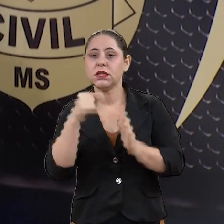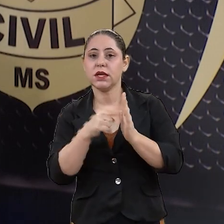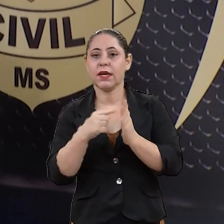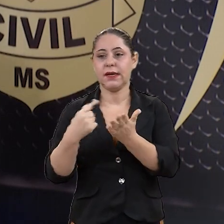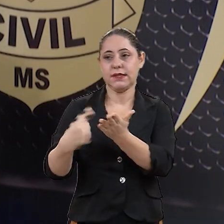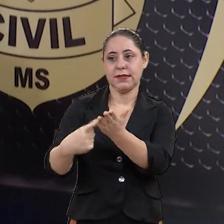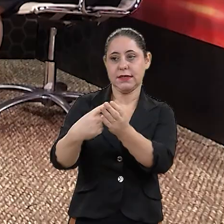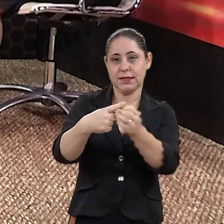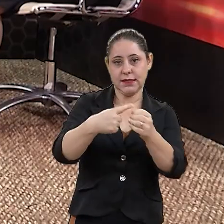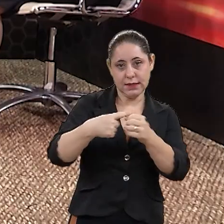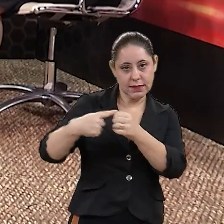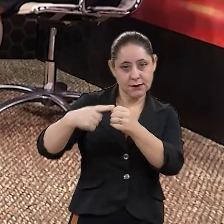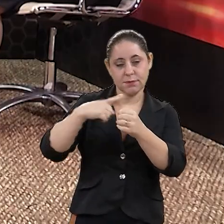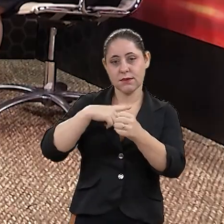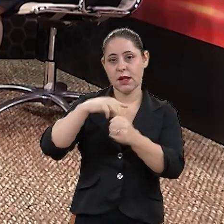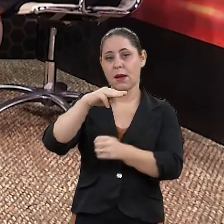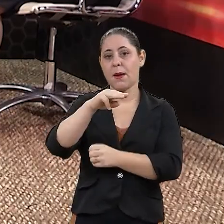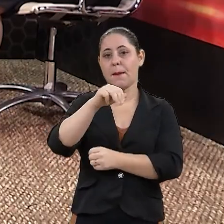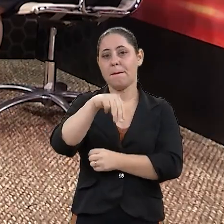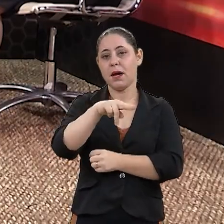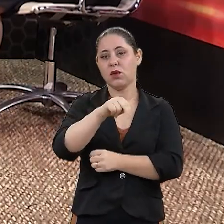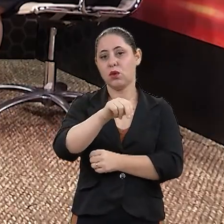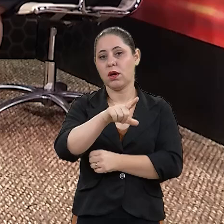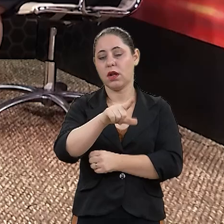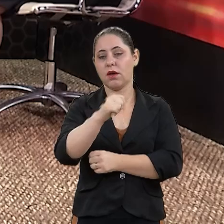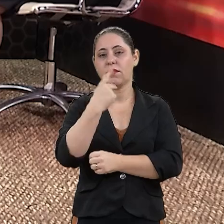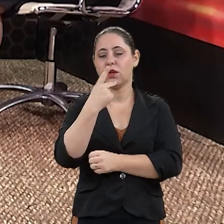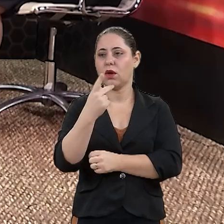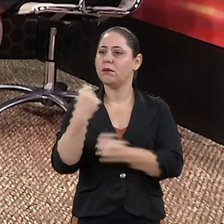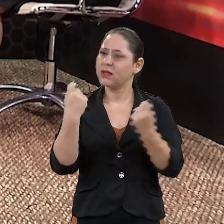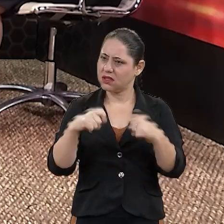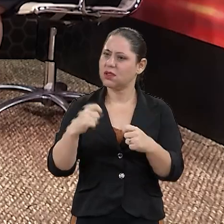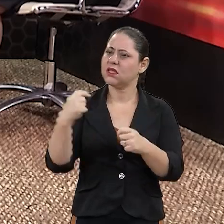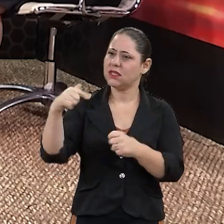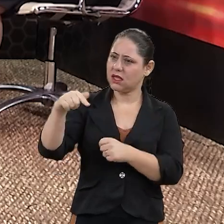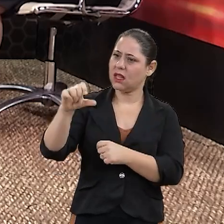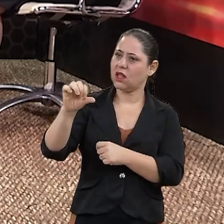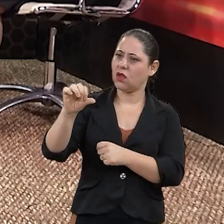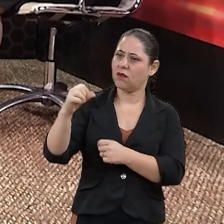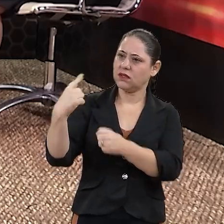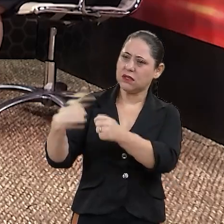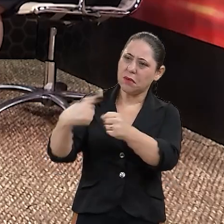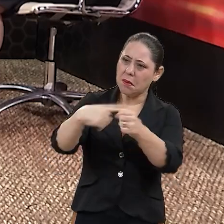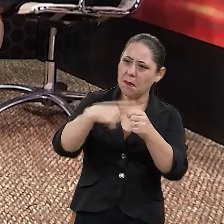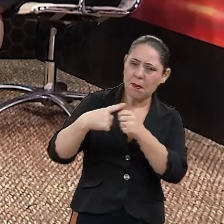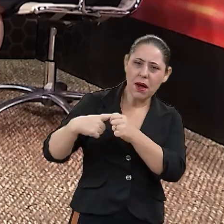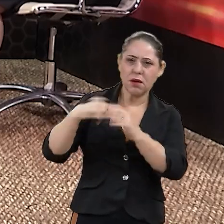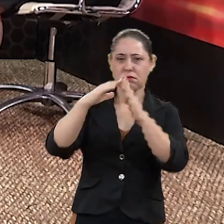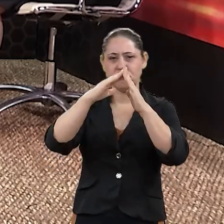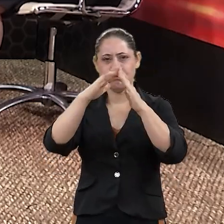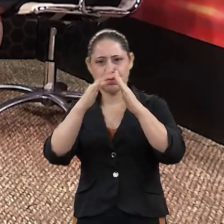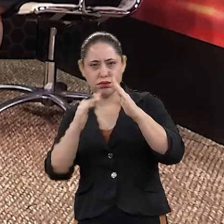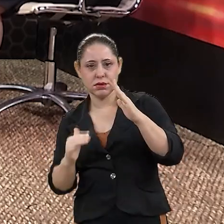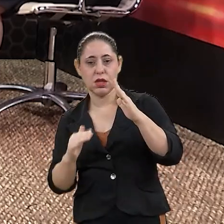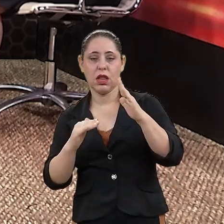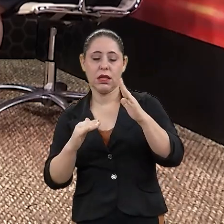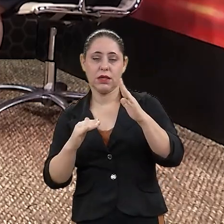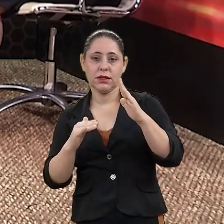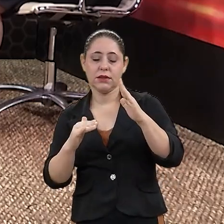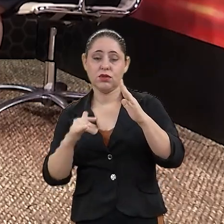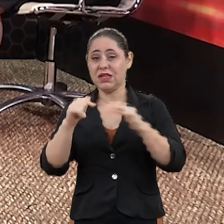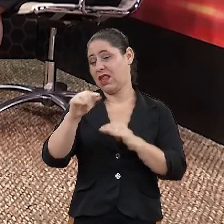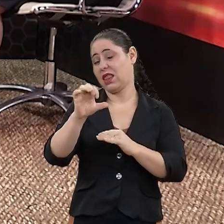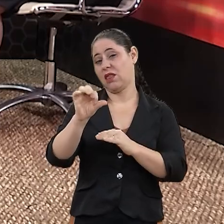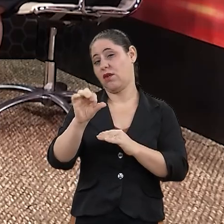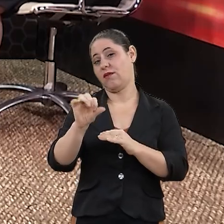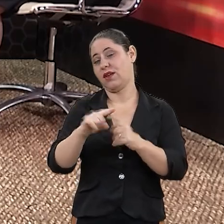como a Manuela falou, a gente tem que ter isso em todas as cidades. Lógico que não dá para ter a Casa da Mulher brasileira, né, seria um